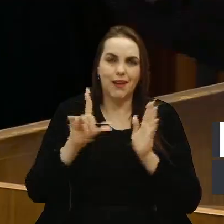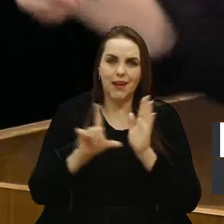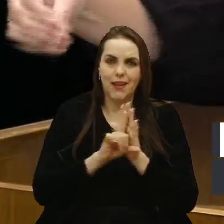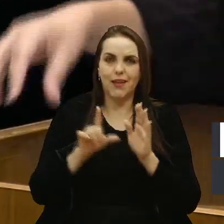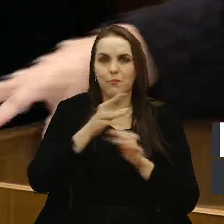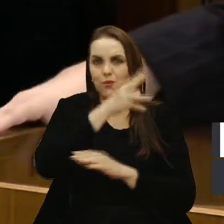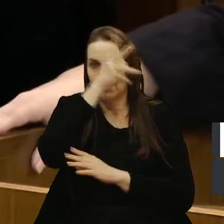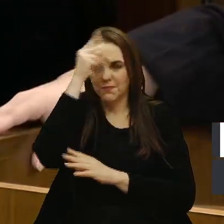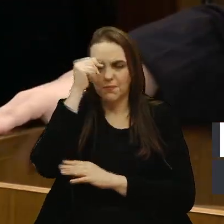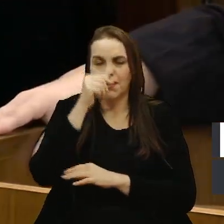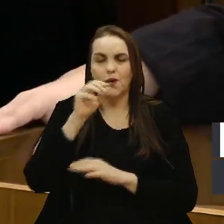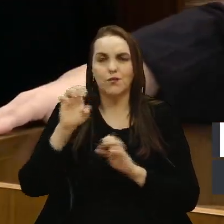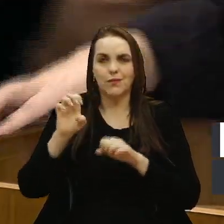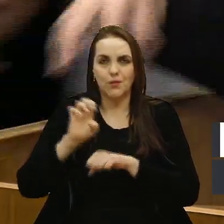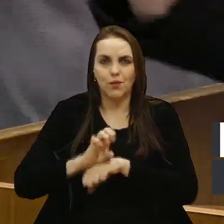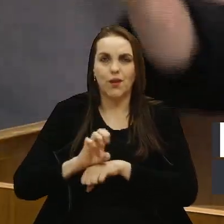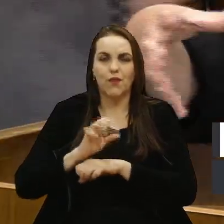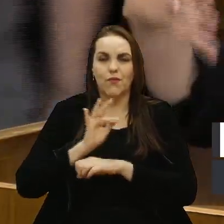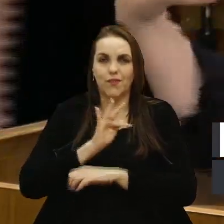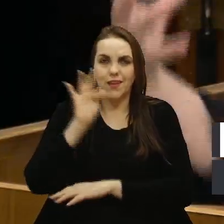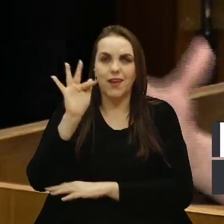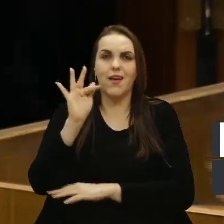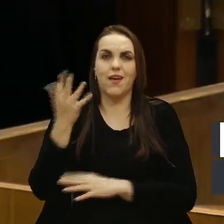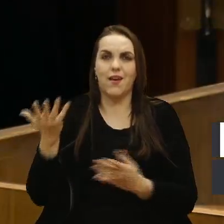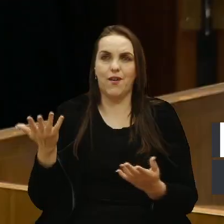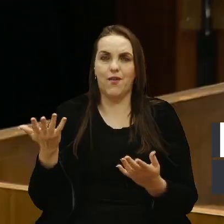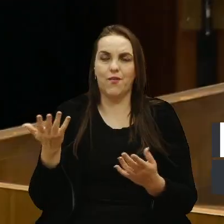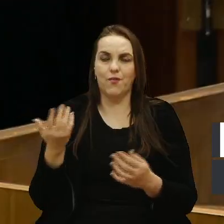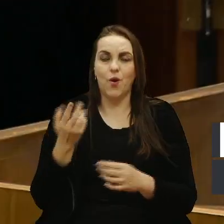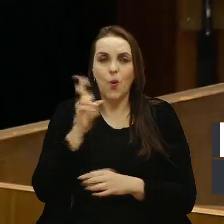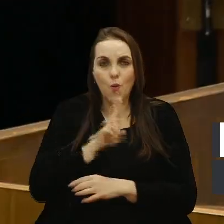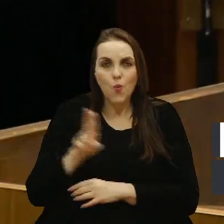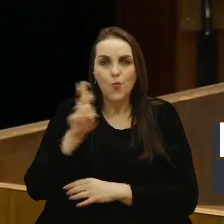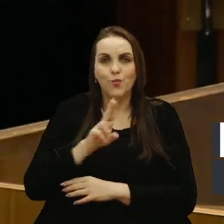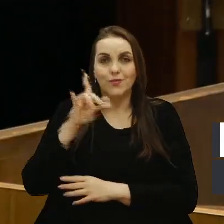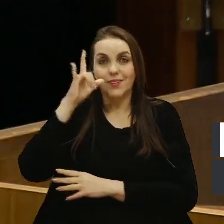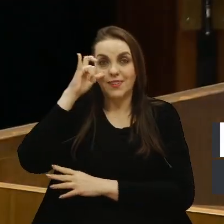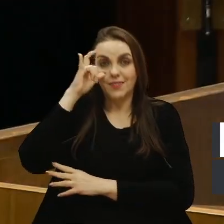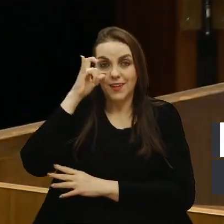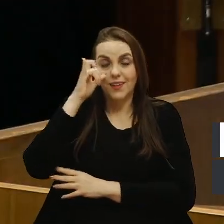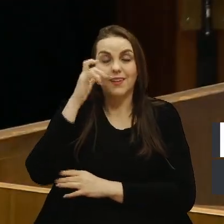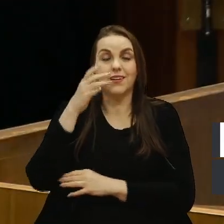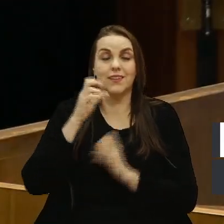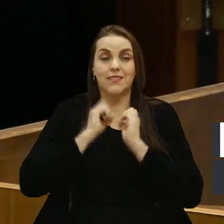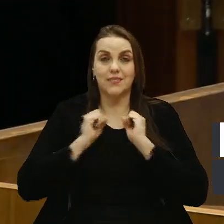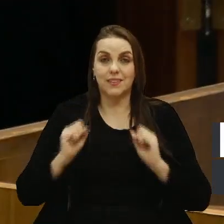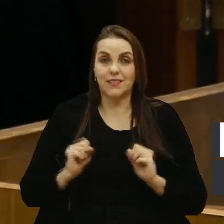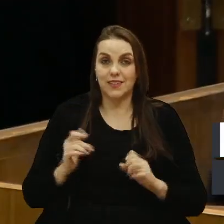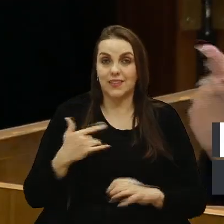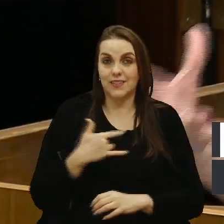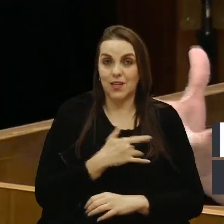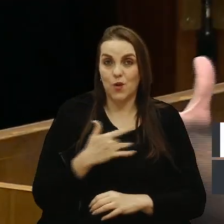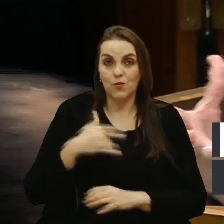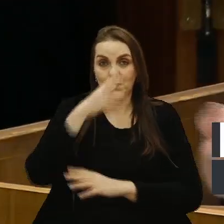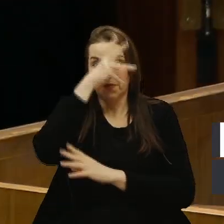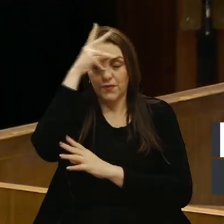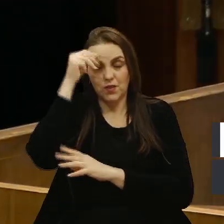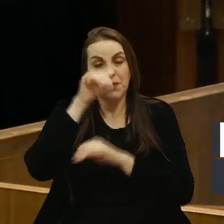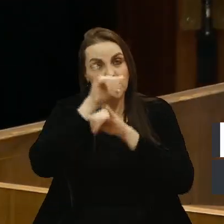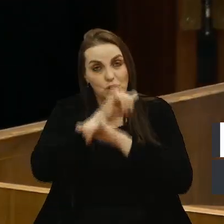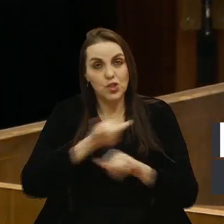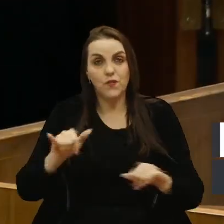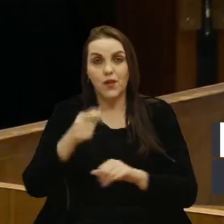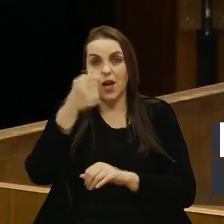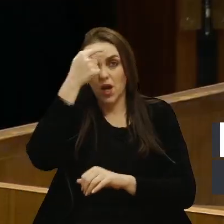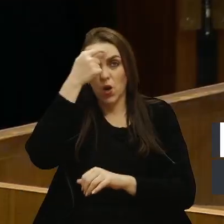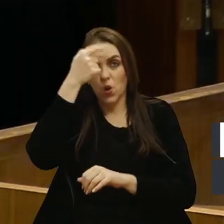estadual, tem lei federal sobre isso. Ocupa o Instagram da Secretaria da Saúde e da Prefeitura para divulgar, então, a conscientização. Se a gente